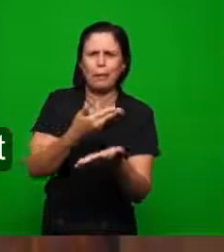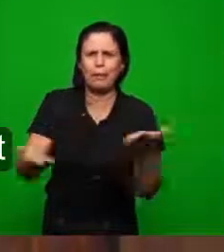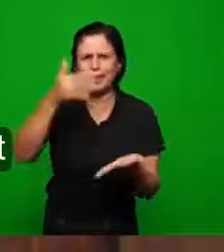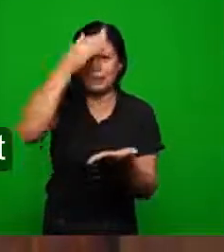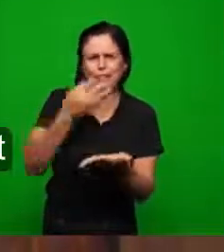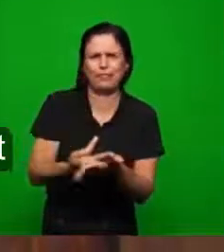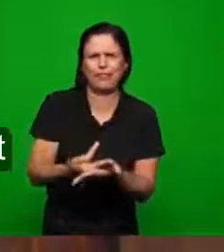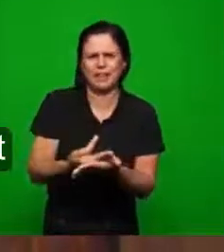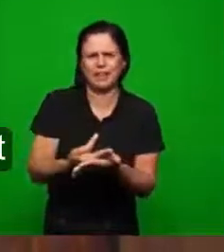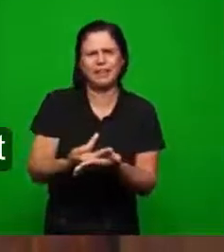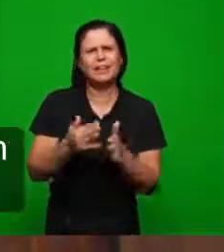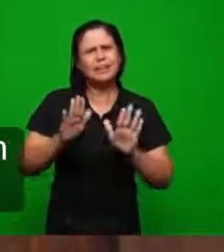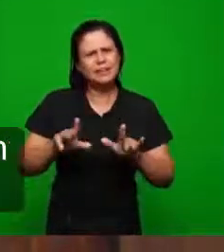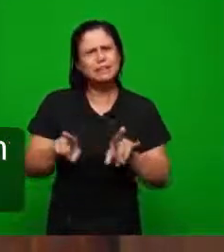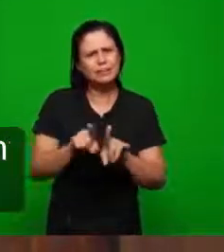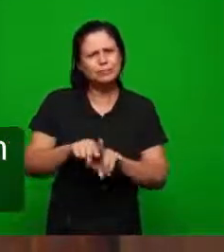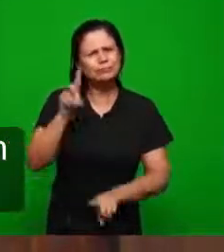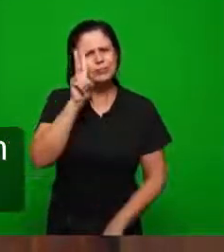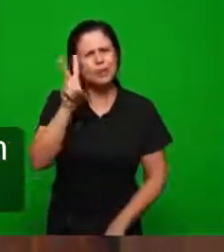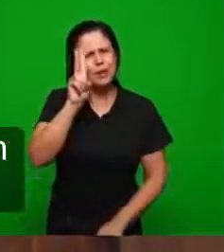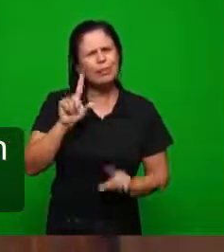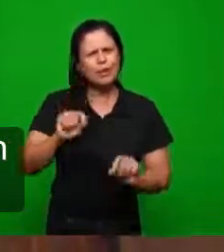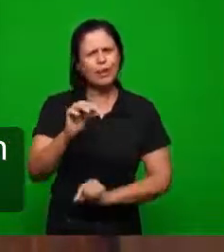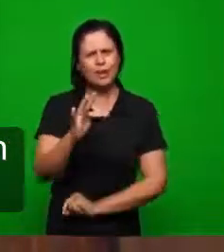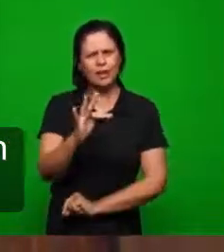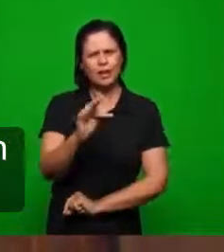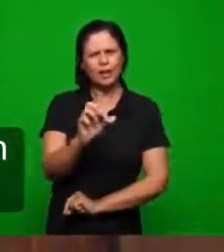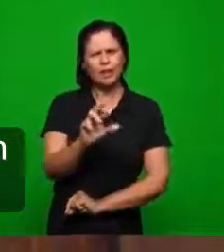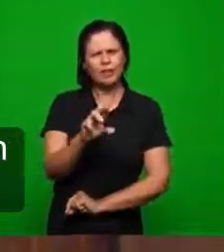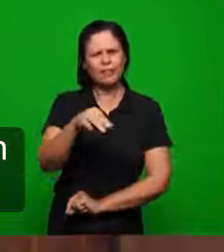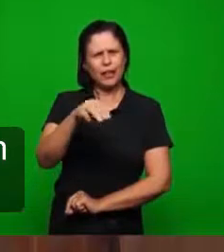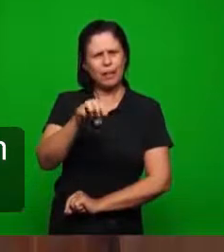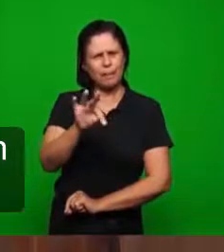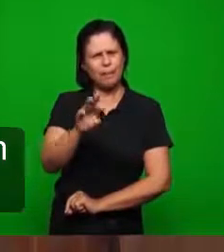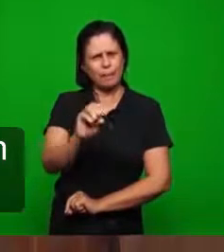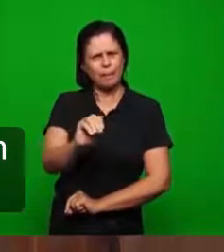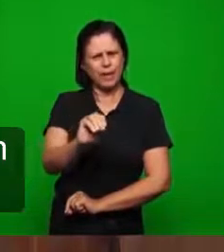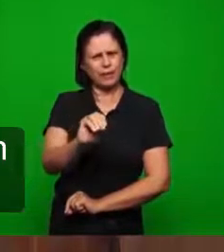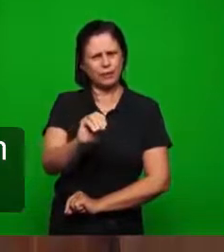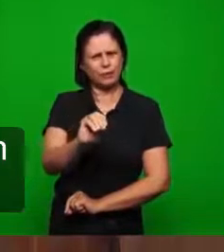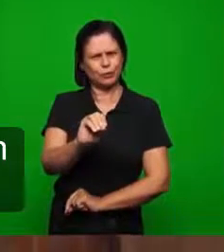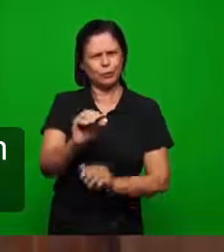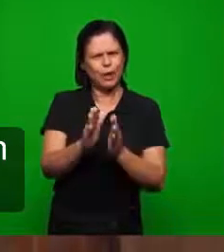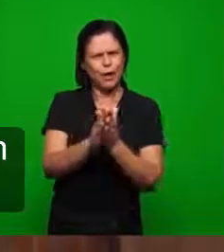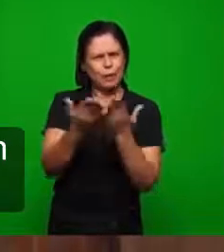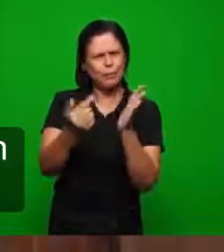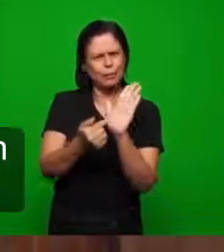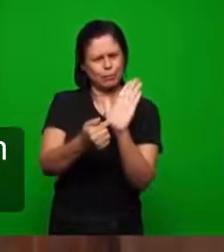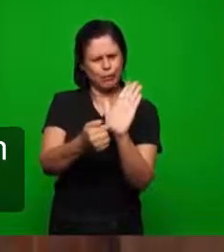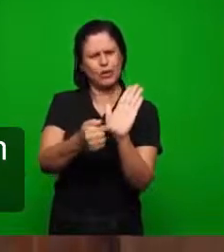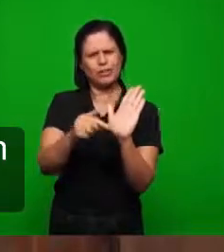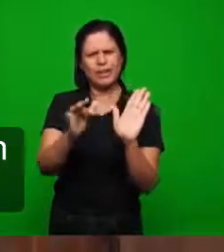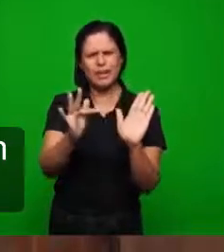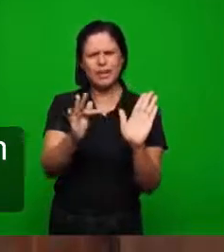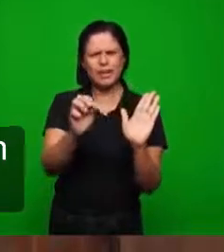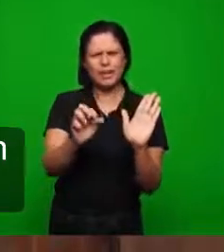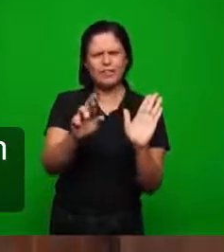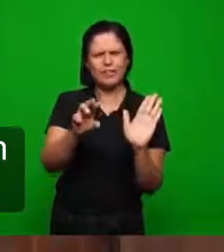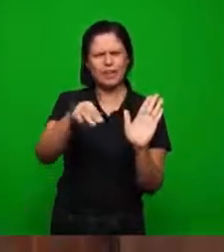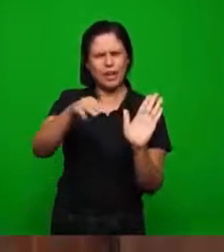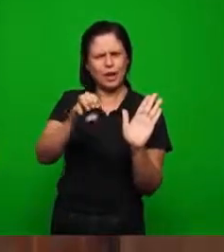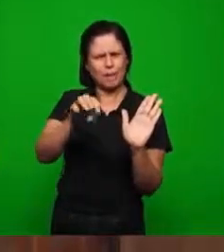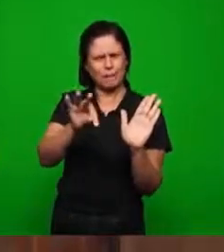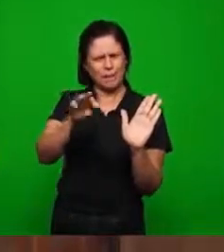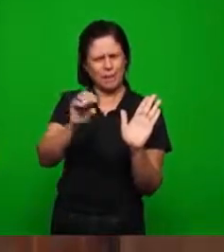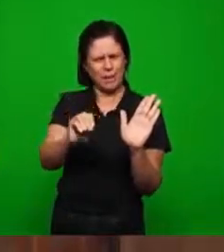massa. É bom lembrar que o fermento que a Bíblia fala como repulsa